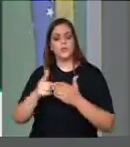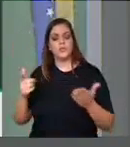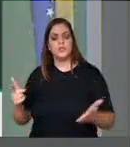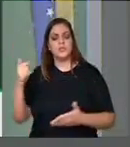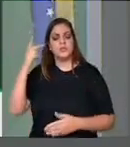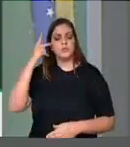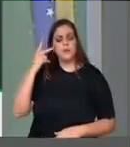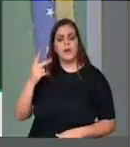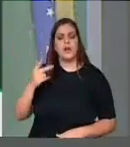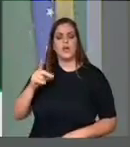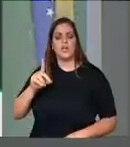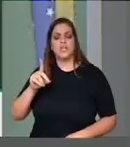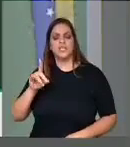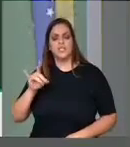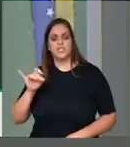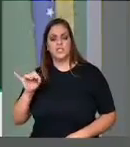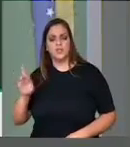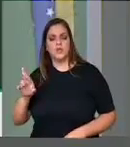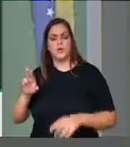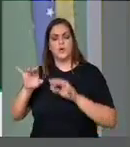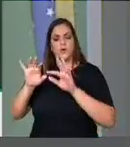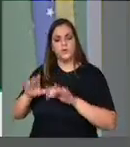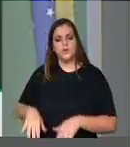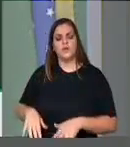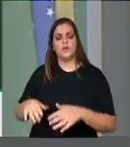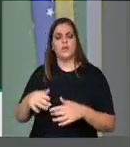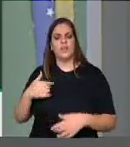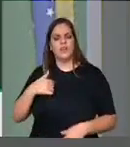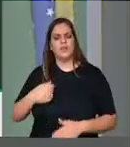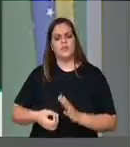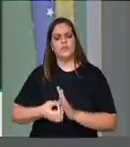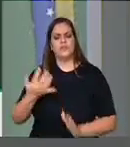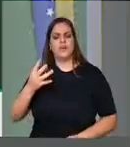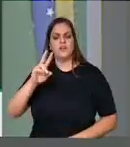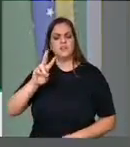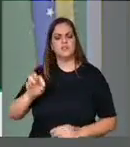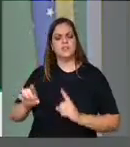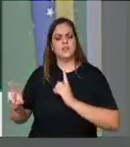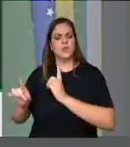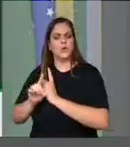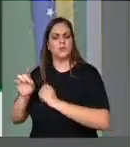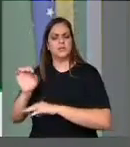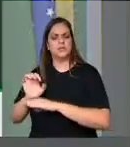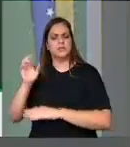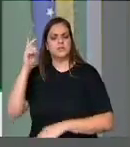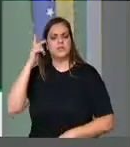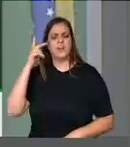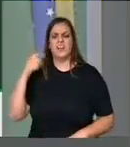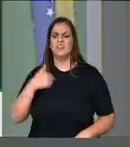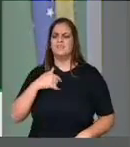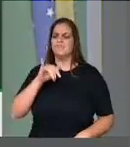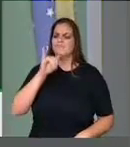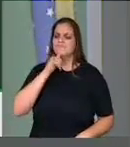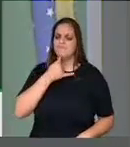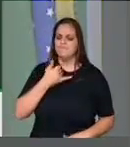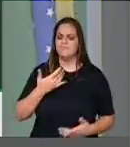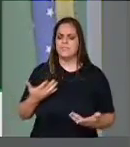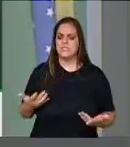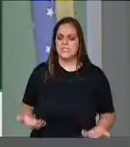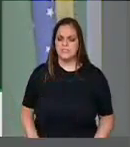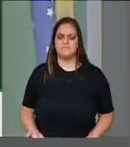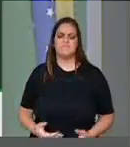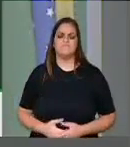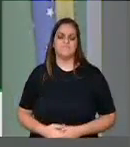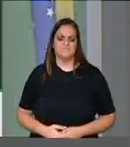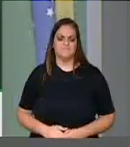sou editorialista. Eu tive o privilégio de estar várias vezes com Oliveiras Ferreira no Estado de São Paulo. E lamento muito que